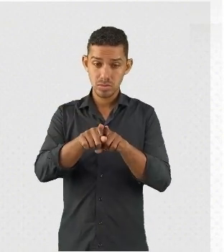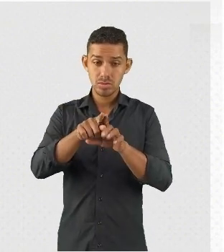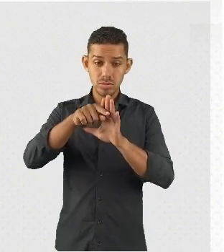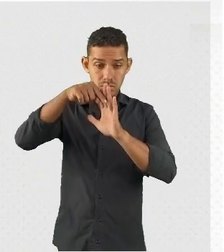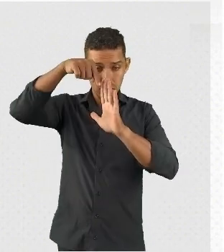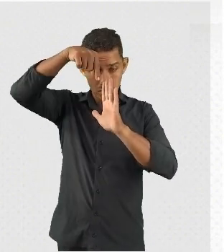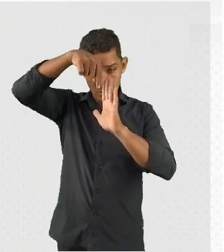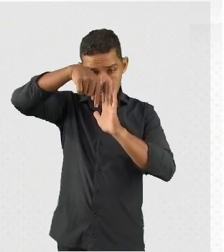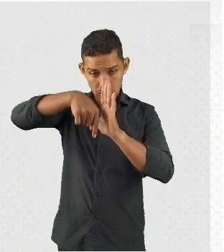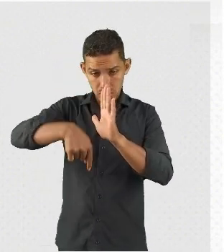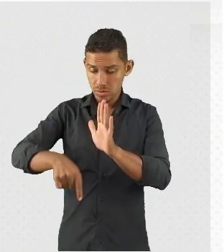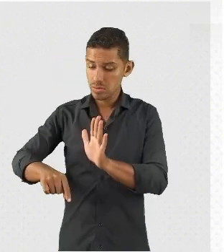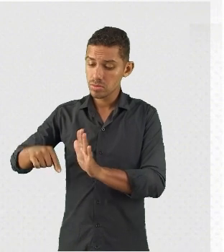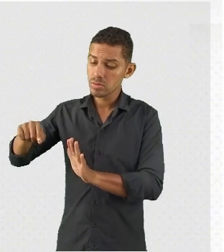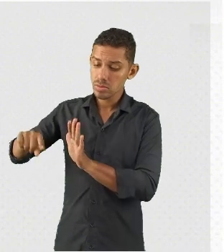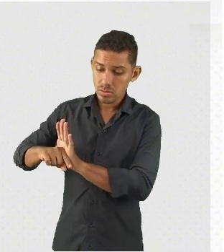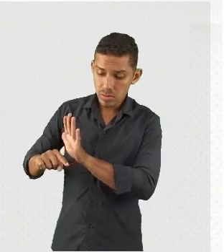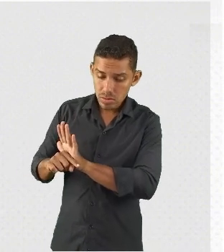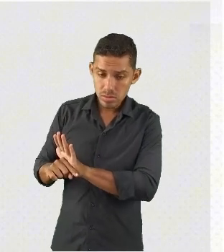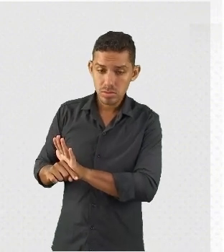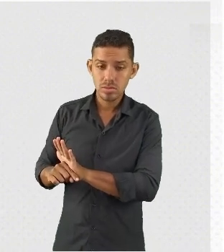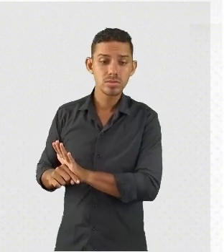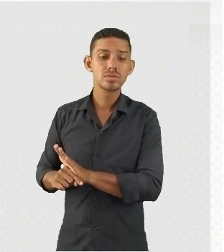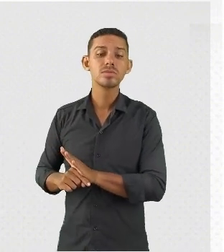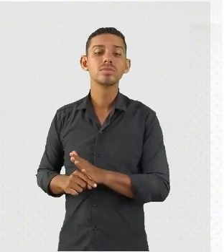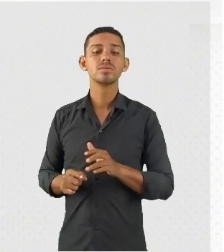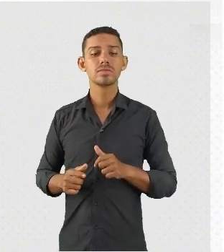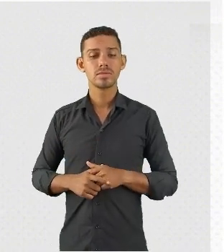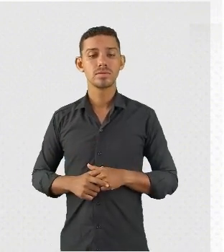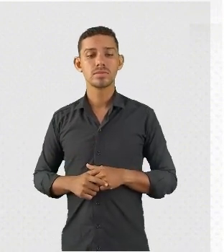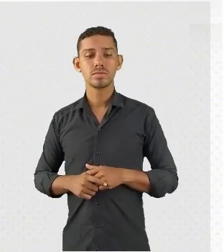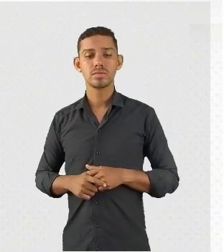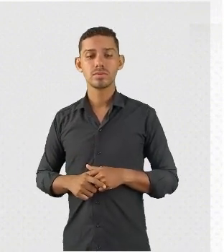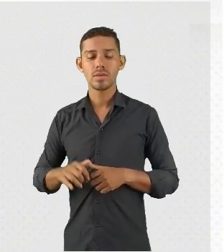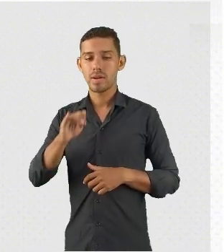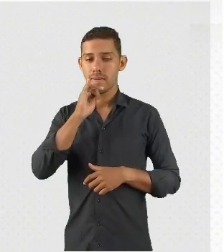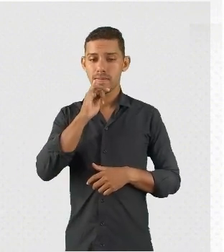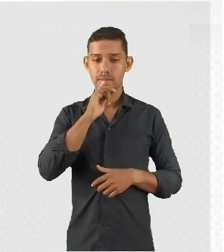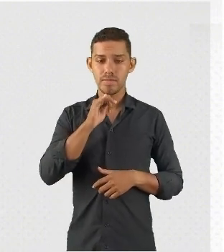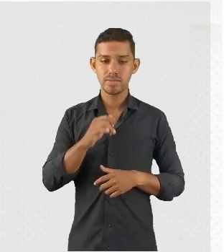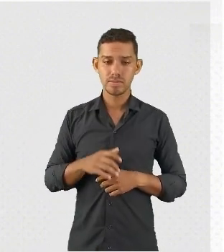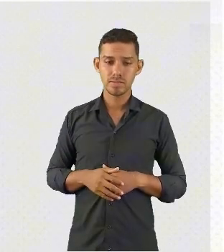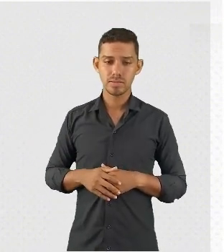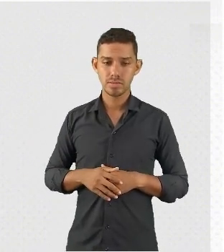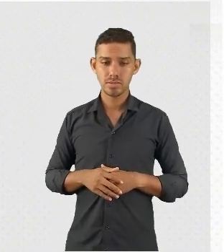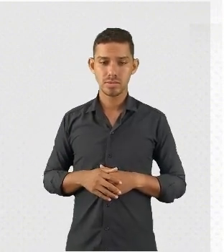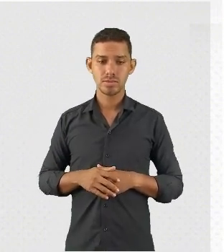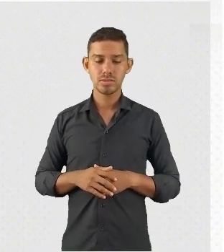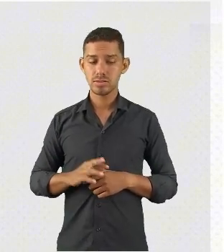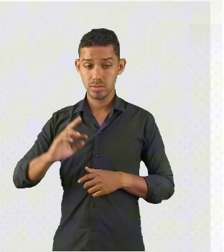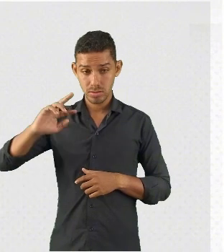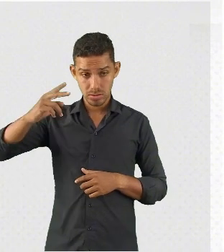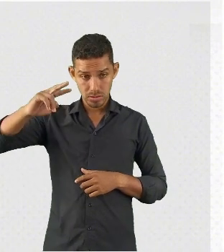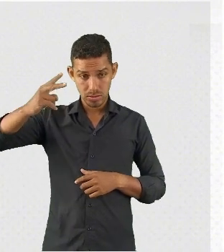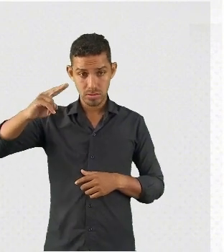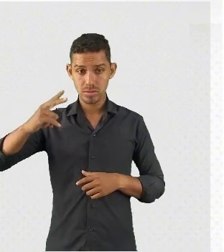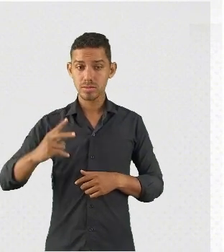embaixo. Ele está dizendo que quando eu atritar 2 elementos desses, o que tiver acima na